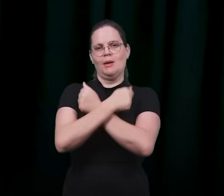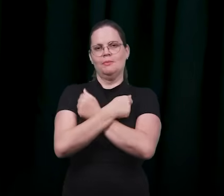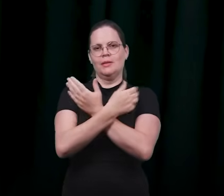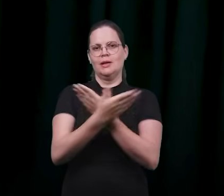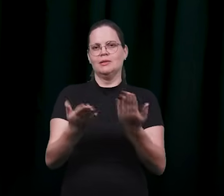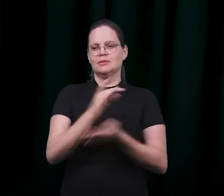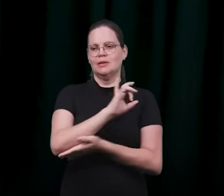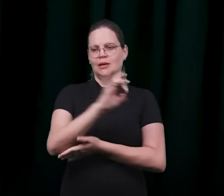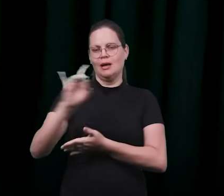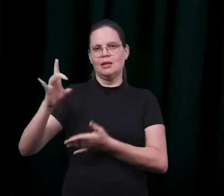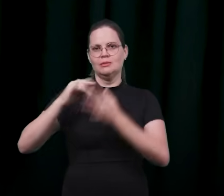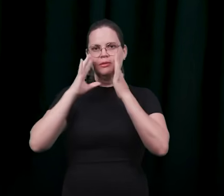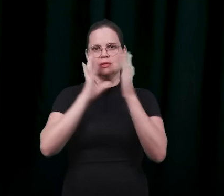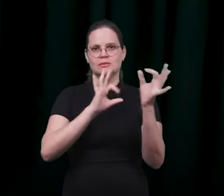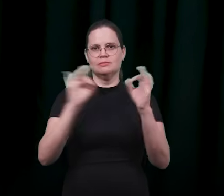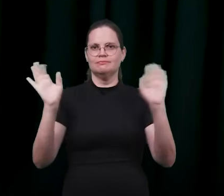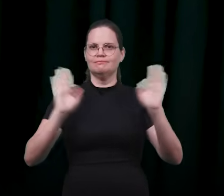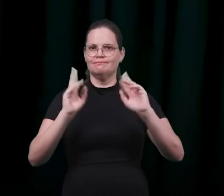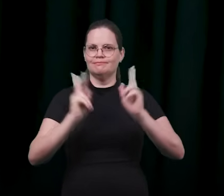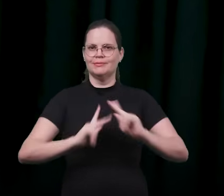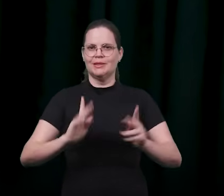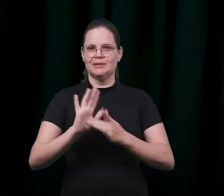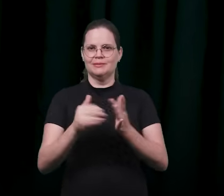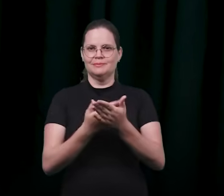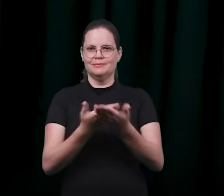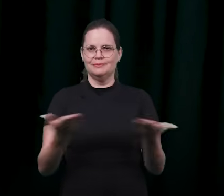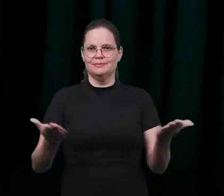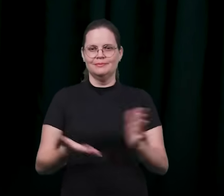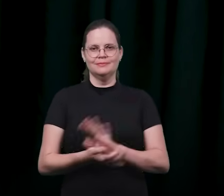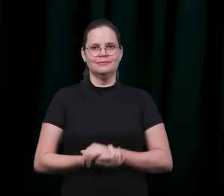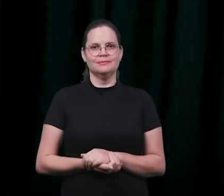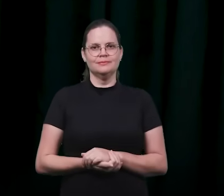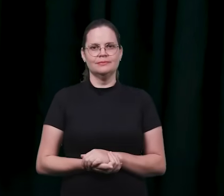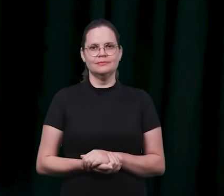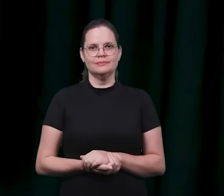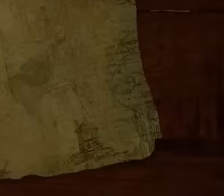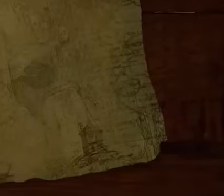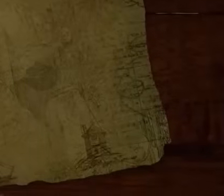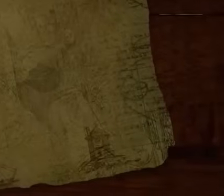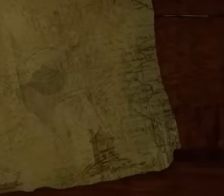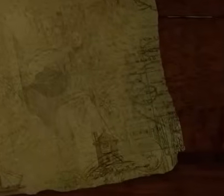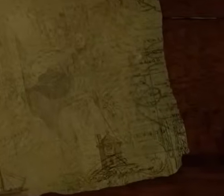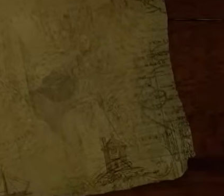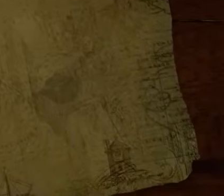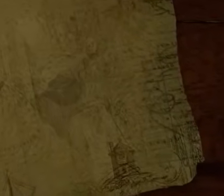fraternal a todos que nos acompanham e até o próximo episódio. A paz do Senhor Jesus.